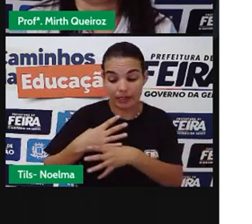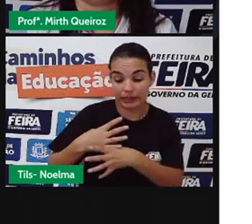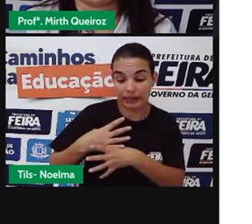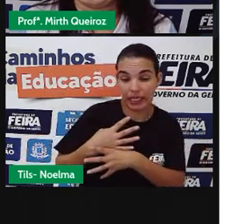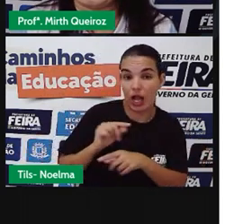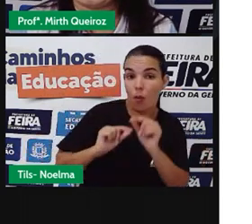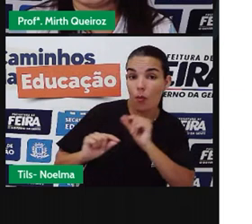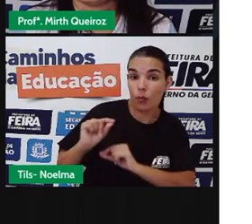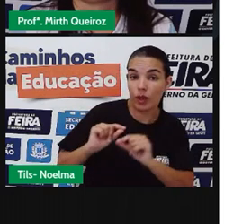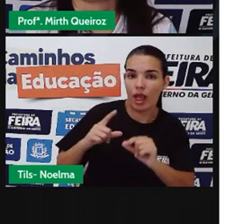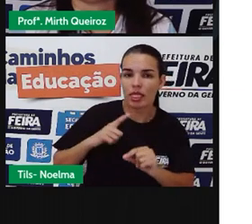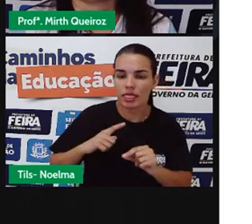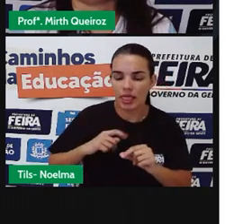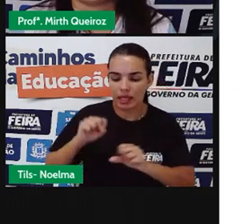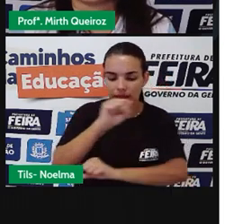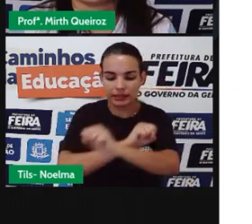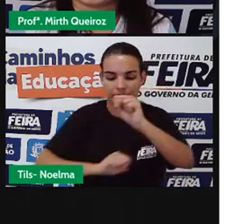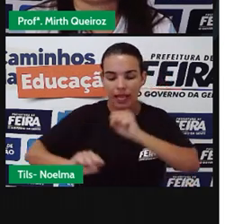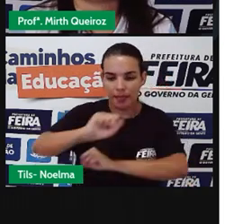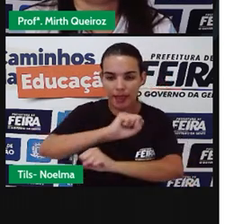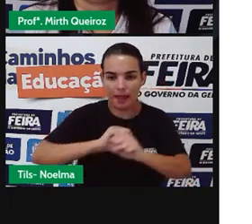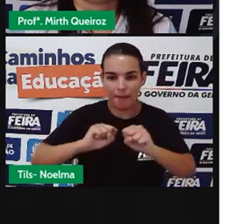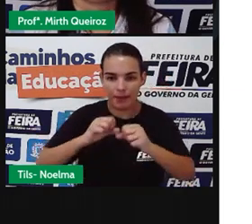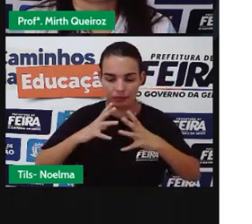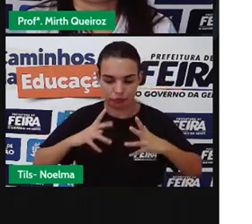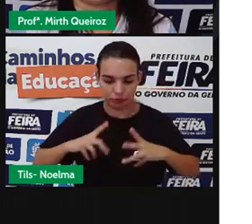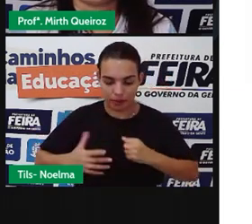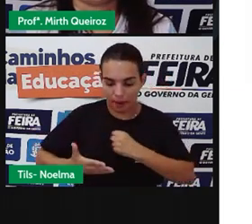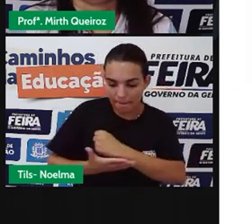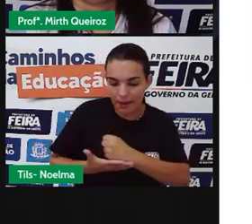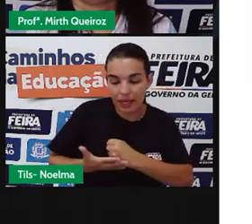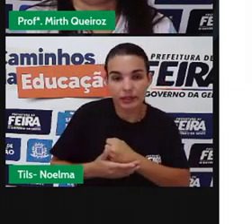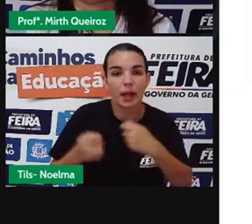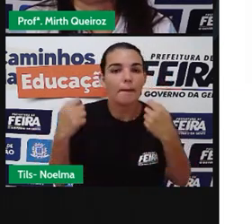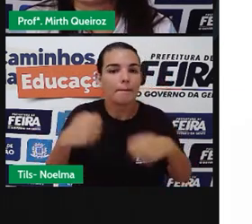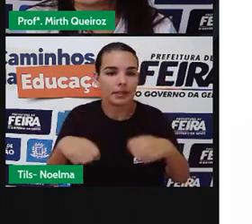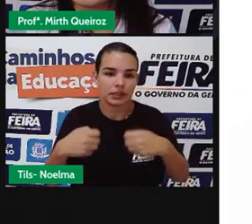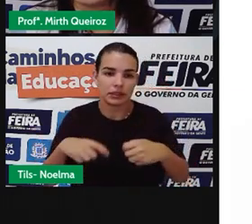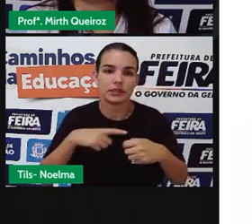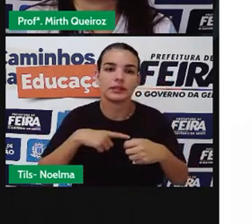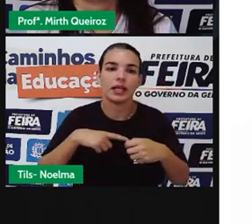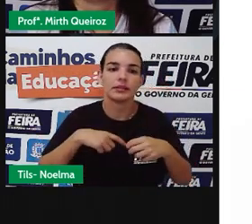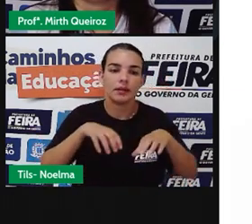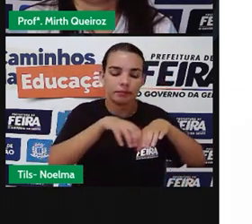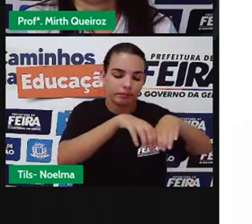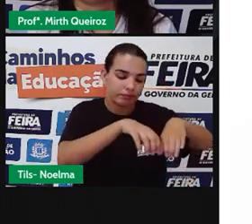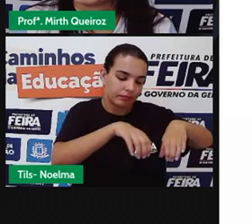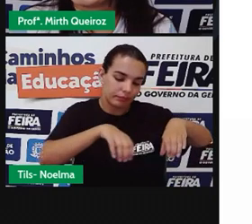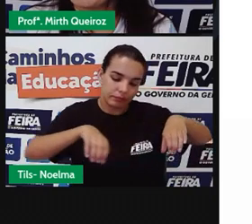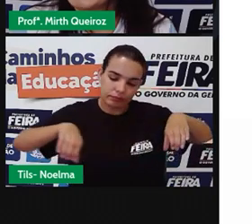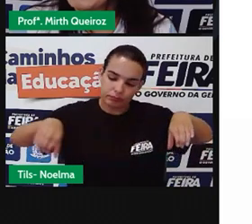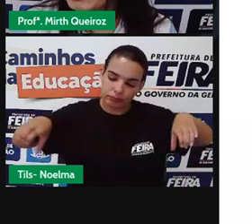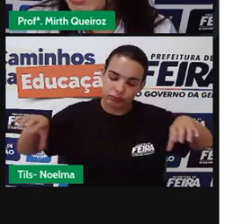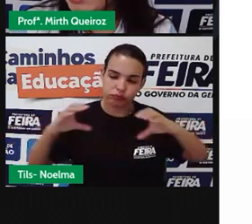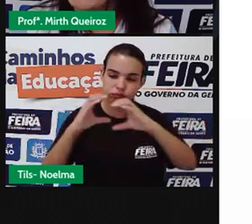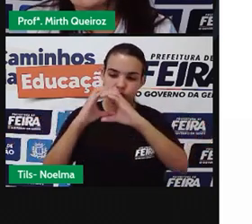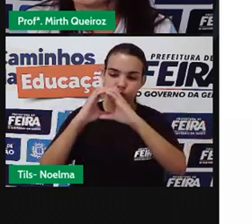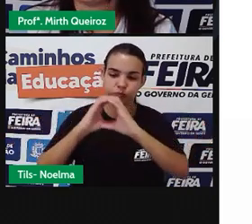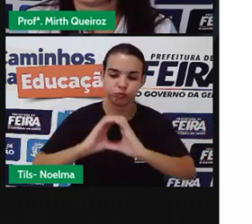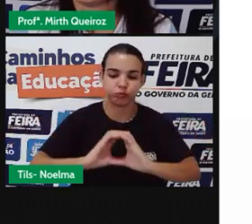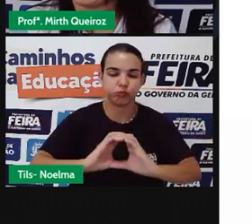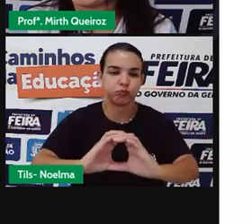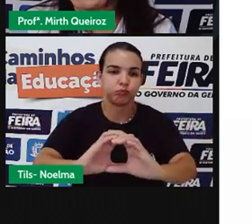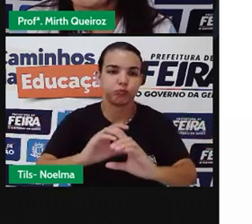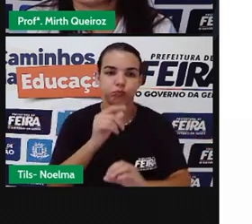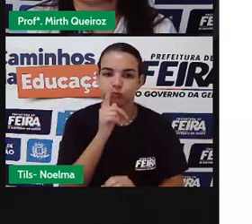posso dizer tem que ter uma rede esgoto rede de tratamento de